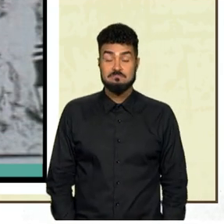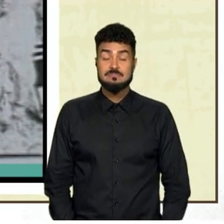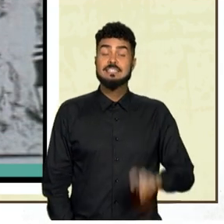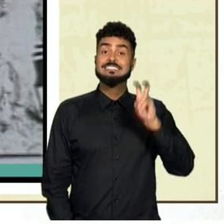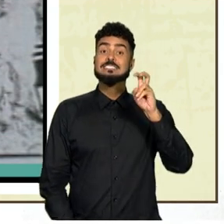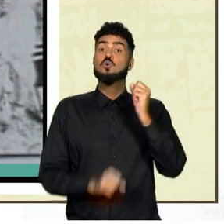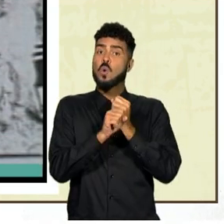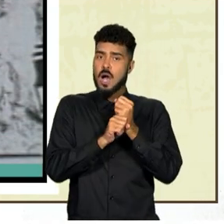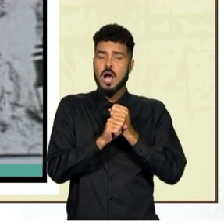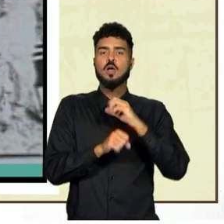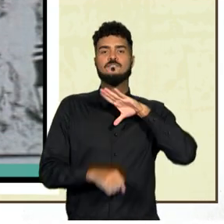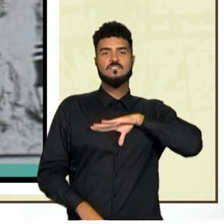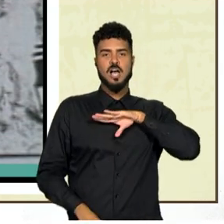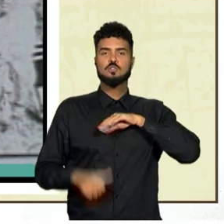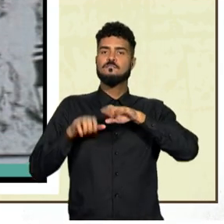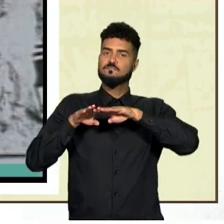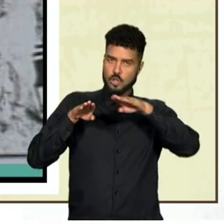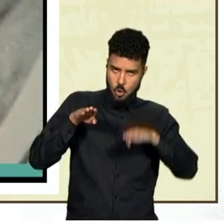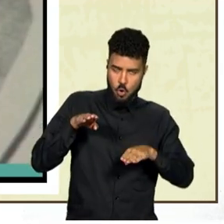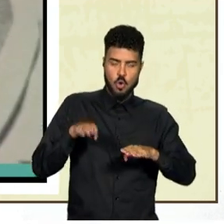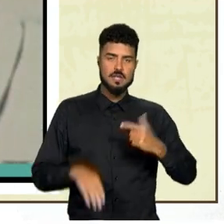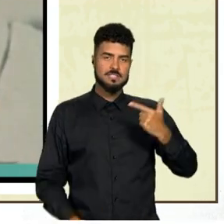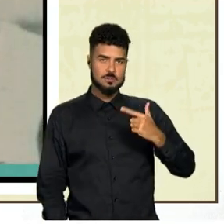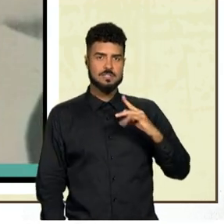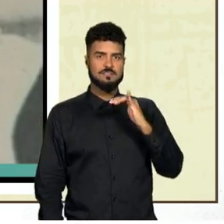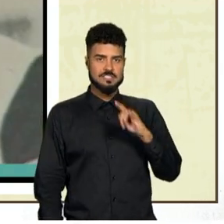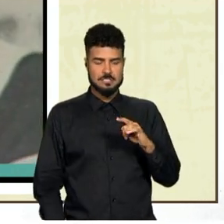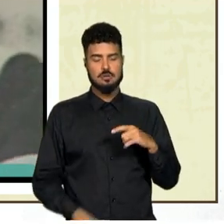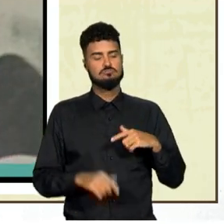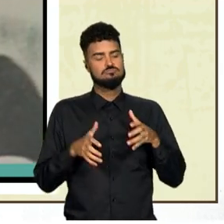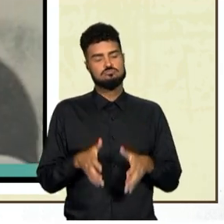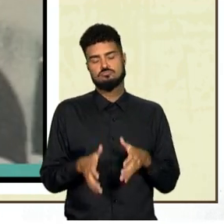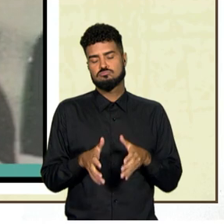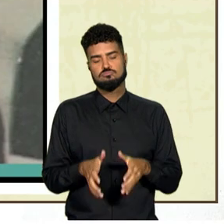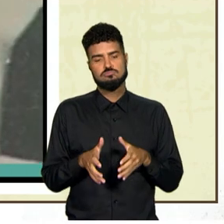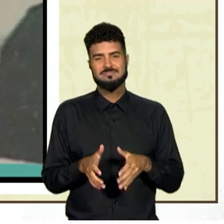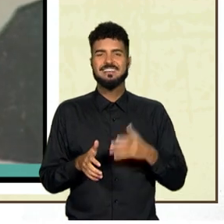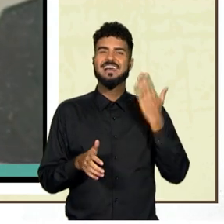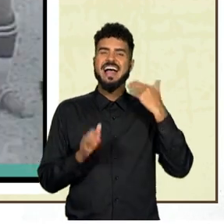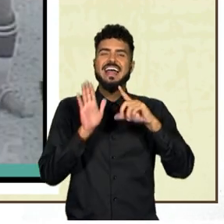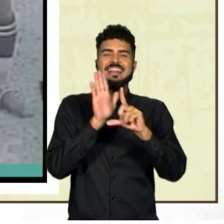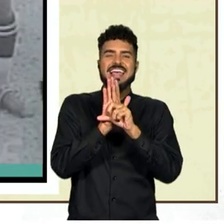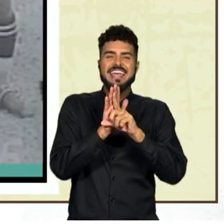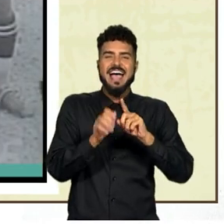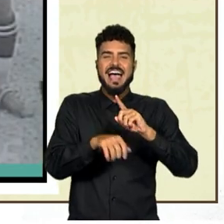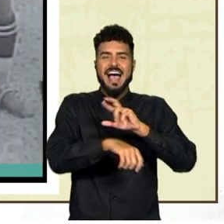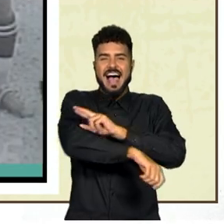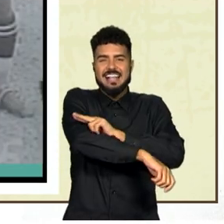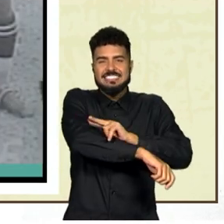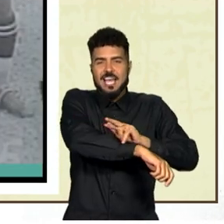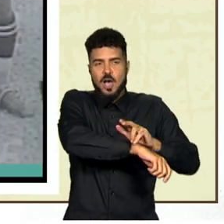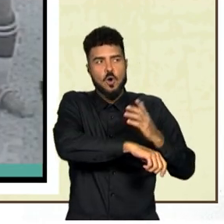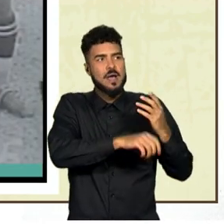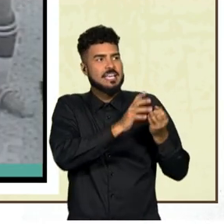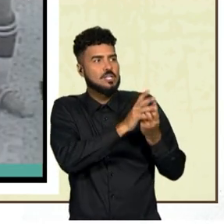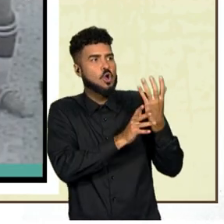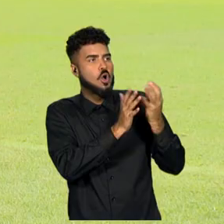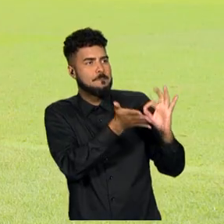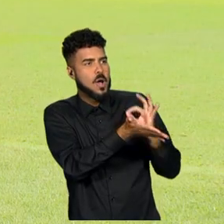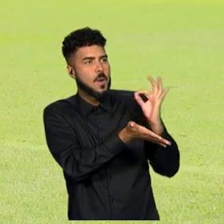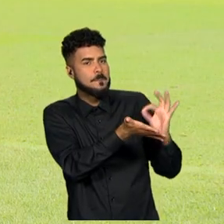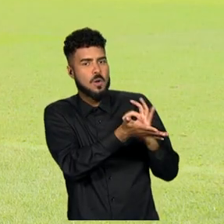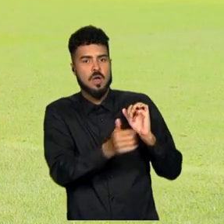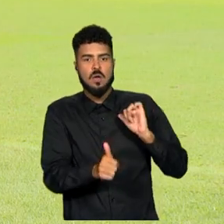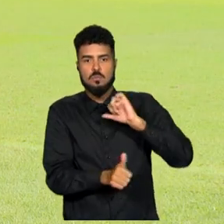5 anos disputando a segunda divisão. As leis raciais começaram a mudar um pouco. Eles